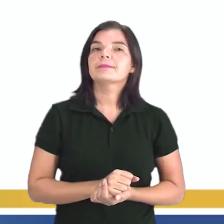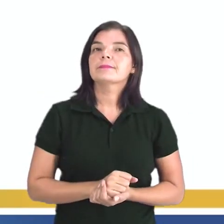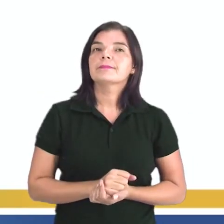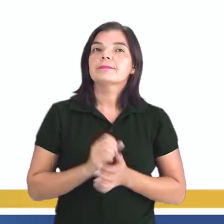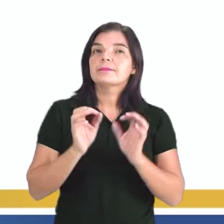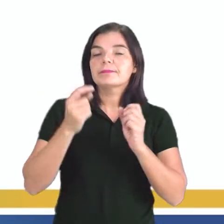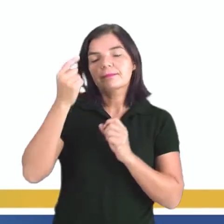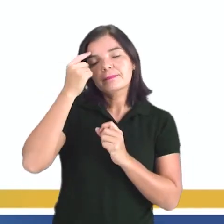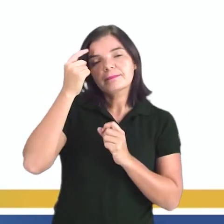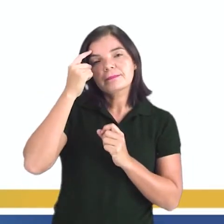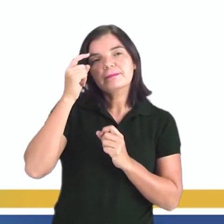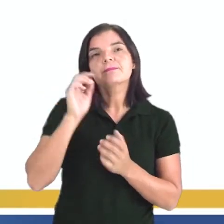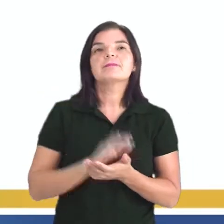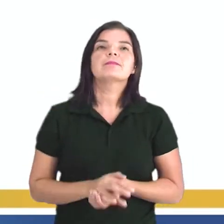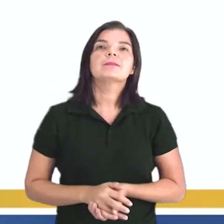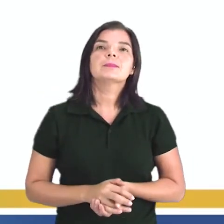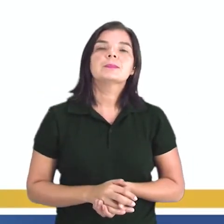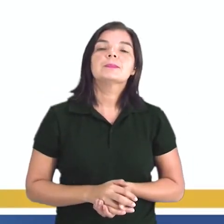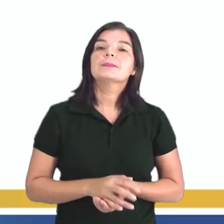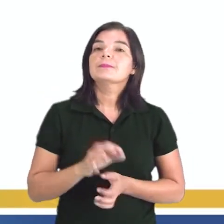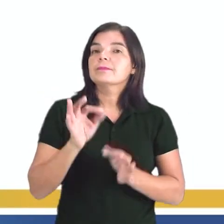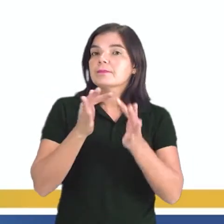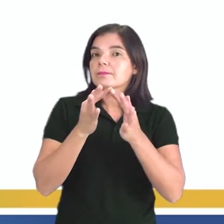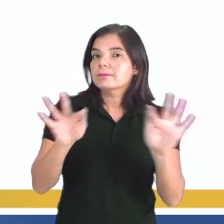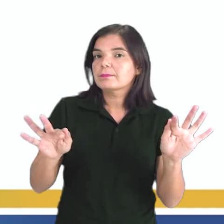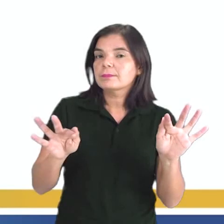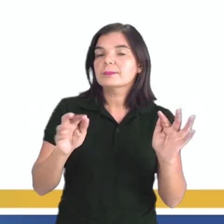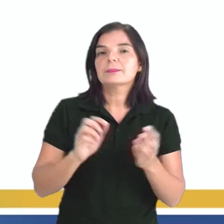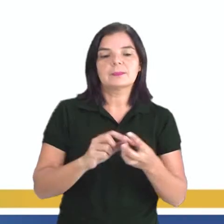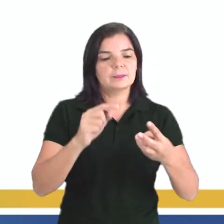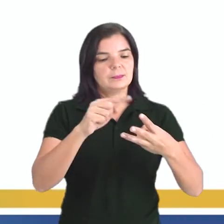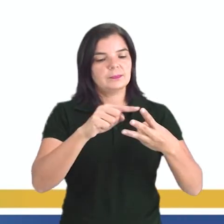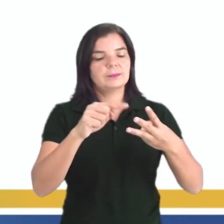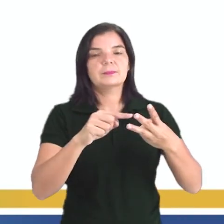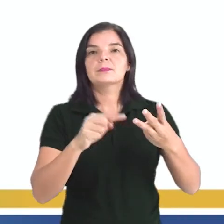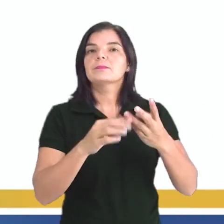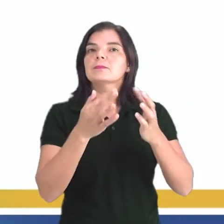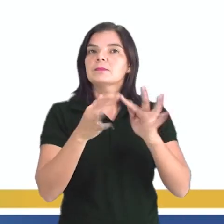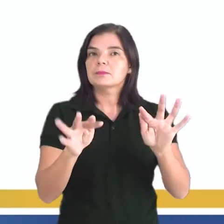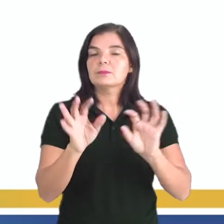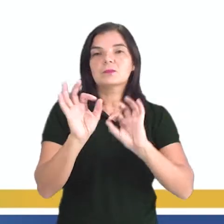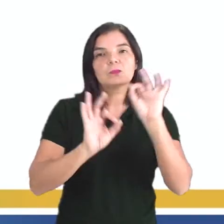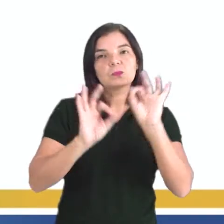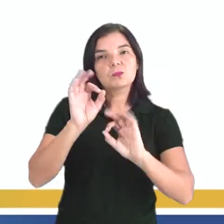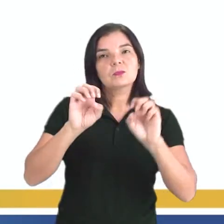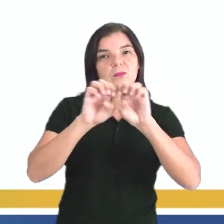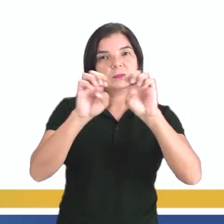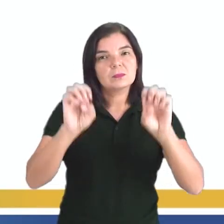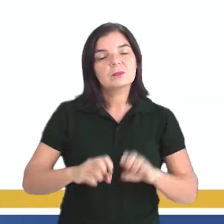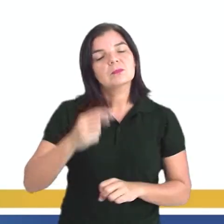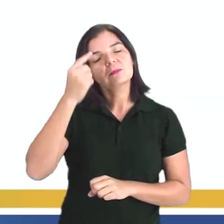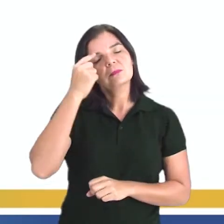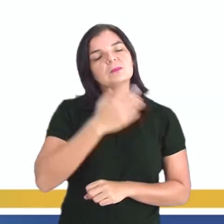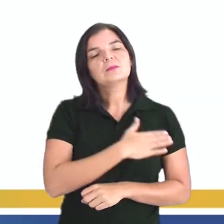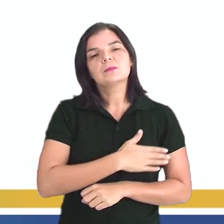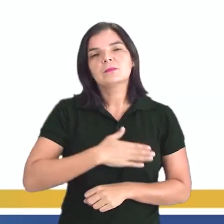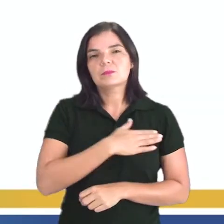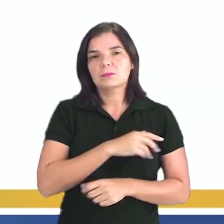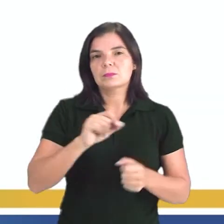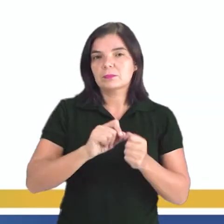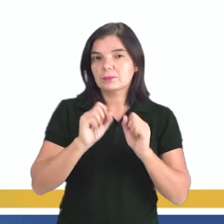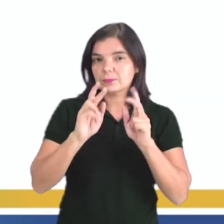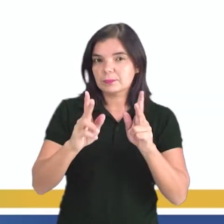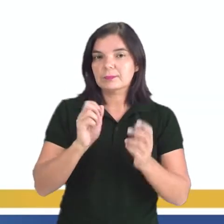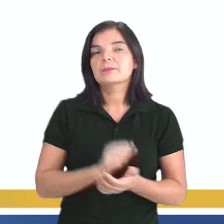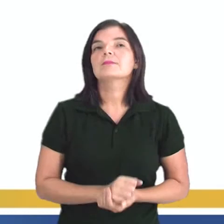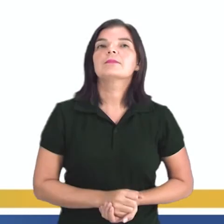vão pensar um pouco sobre isso. Construa pelo menos 3 frases usando essa estrutura, pensando aí no que vocês gostariam de fazer, ok,